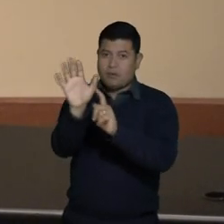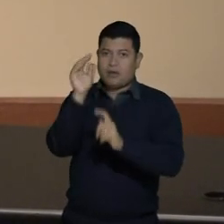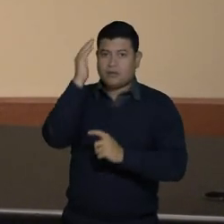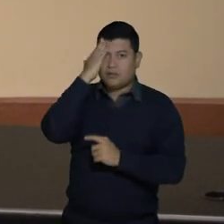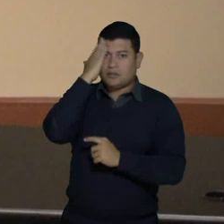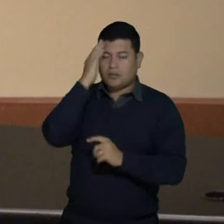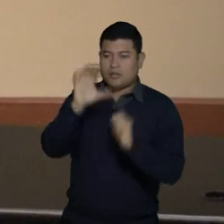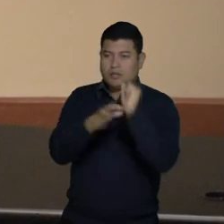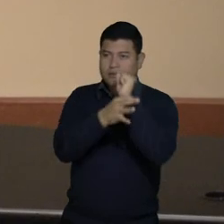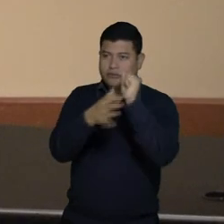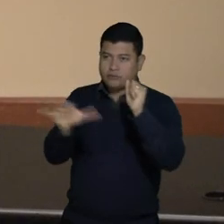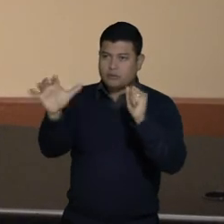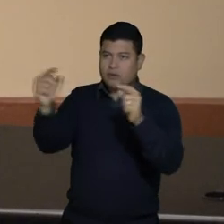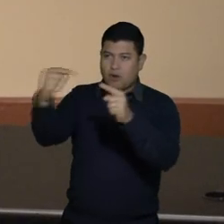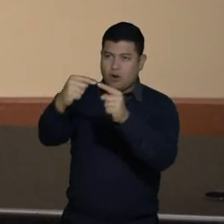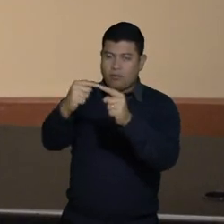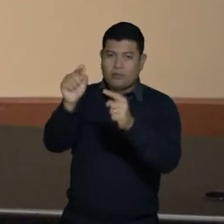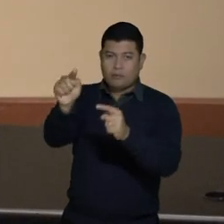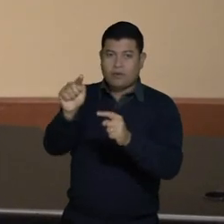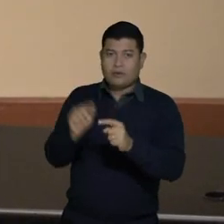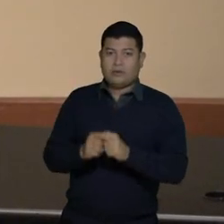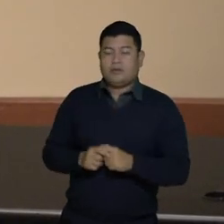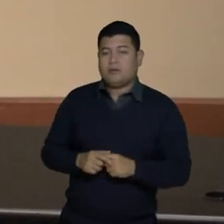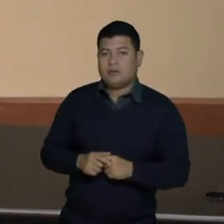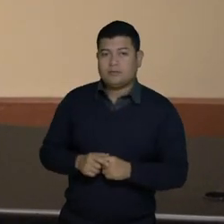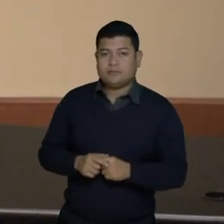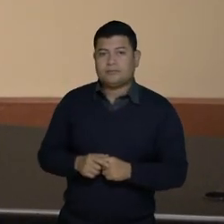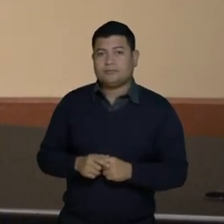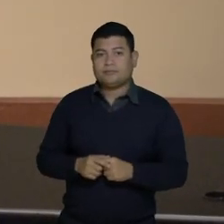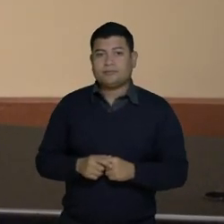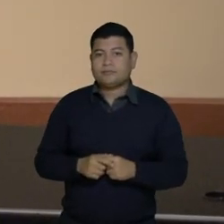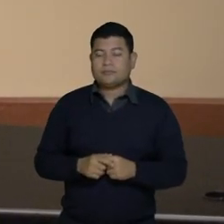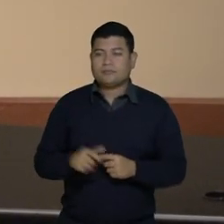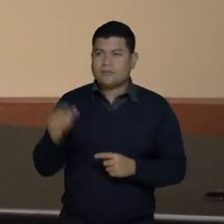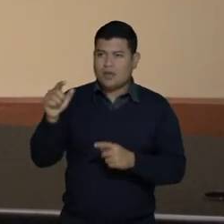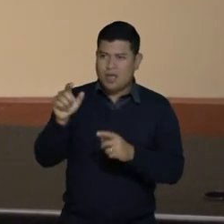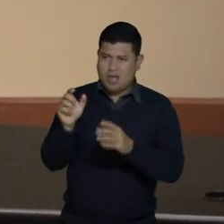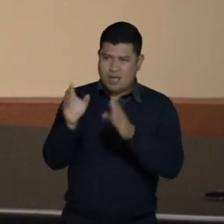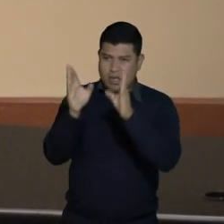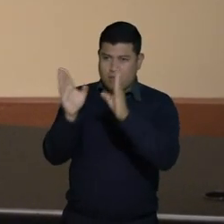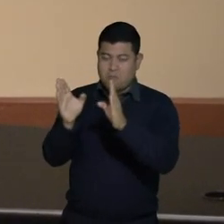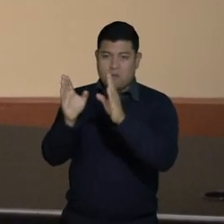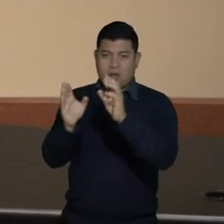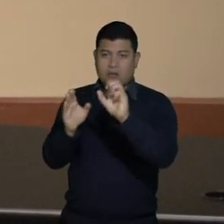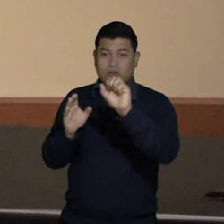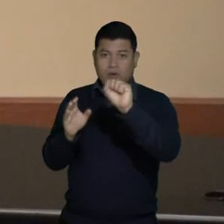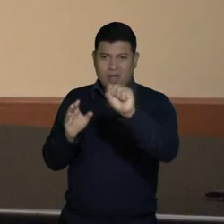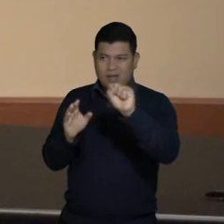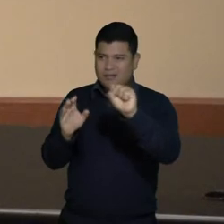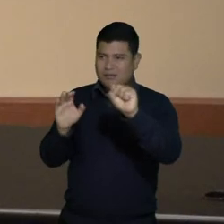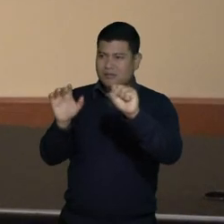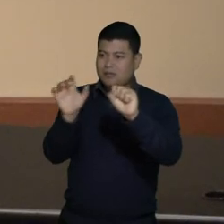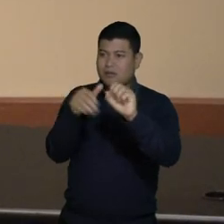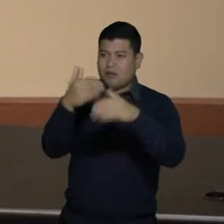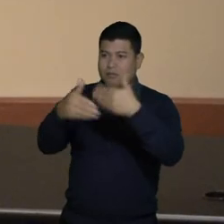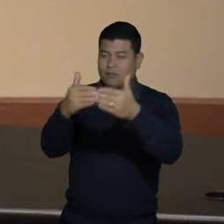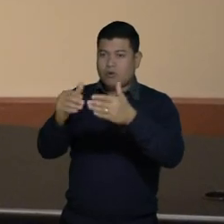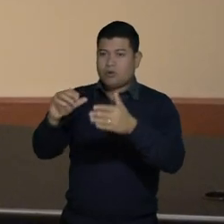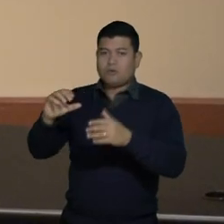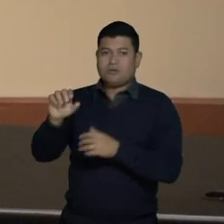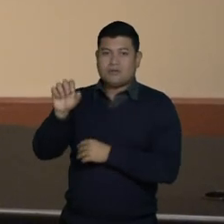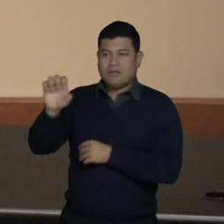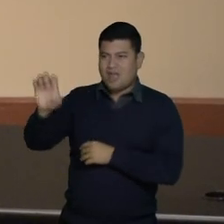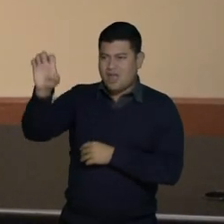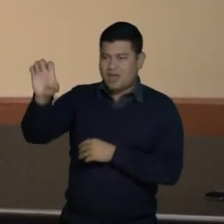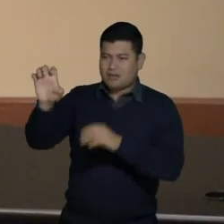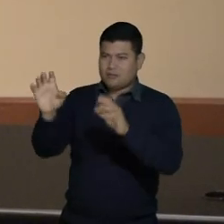José e o final de São José ele já gravou não Não é esse ler que a gente quer a gente quer um